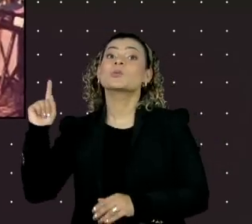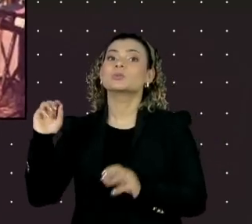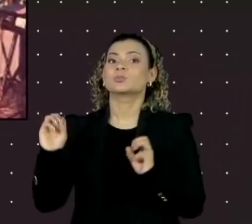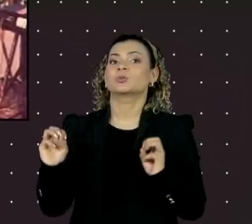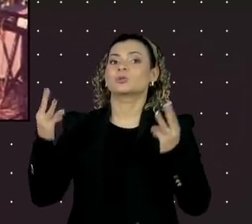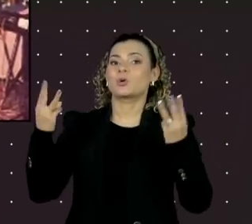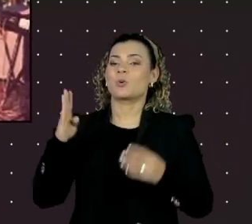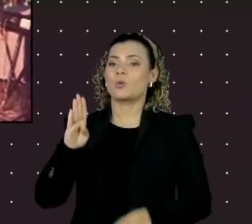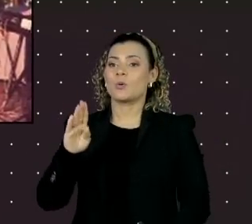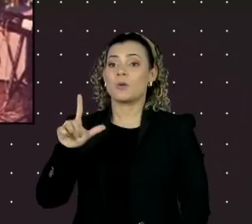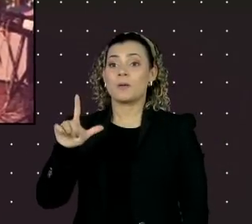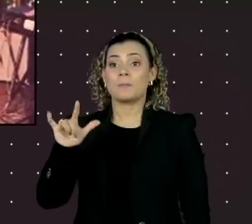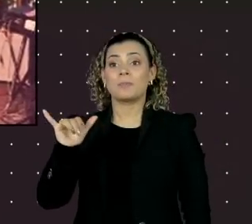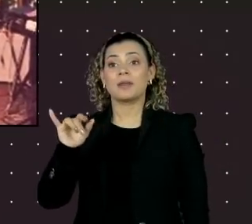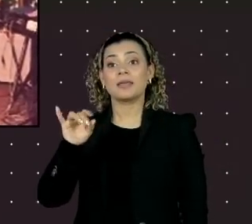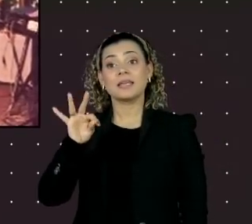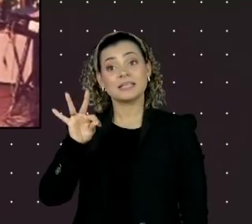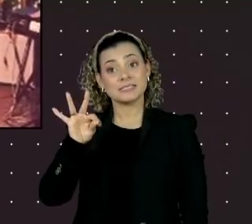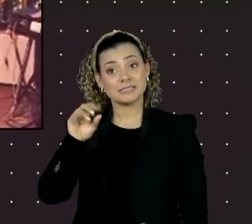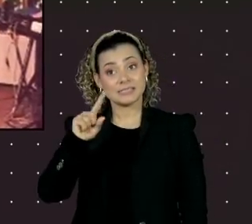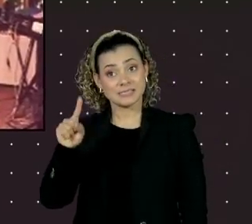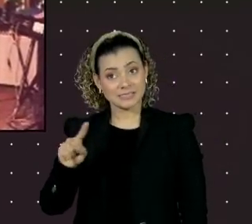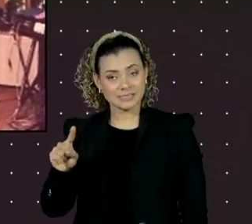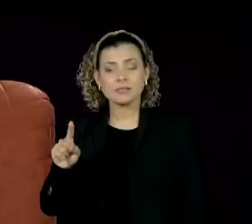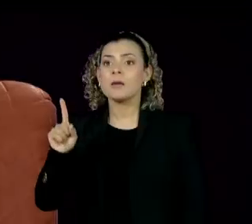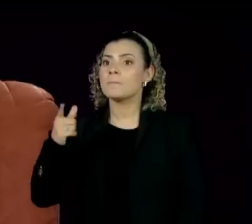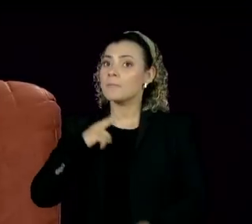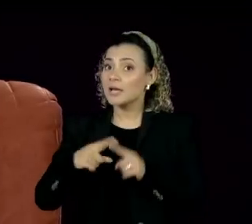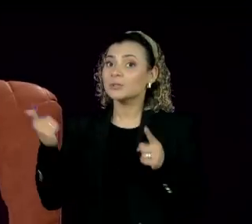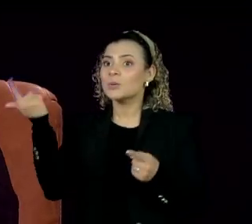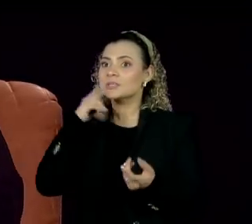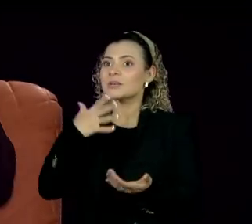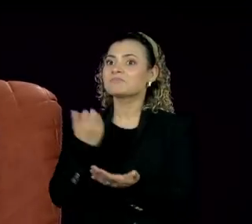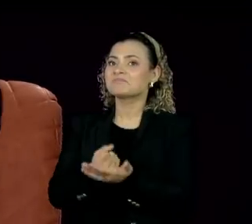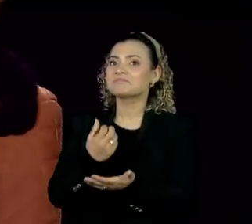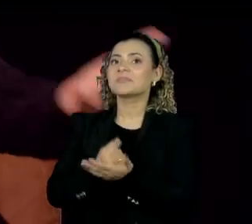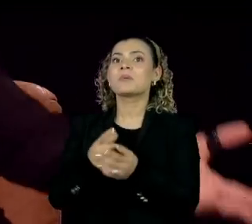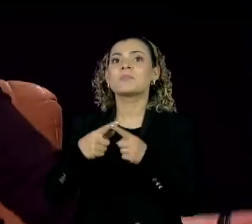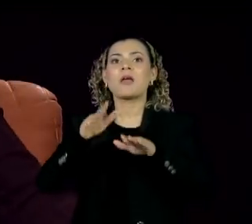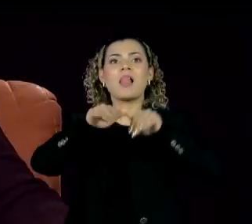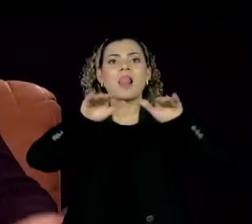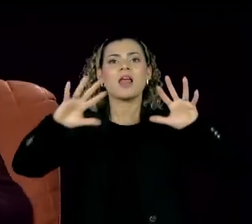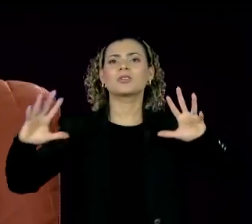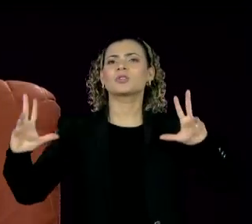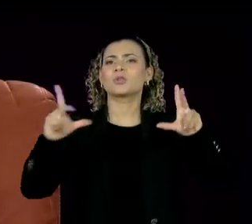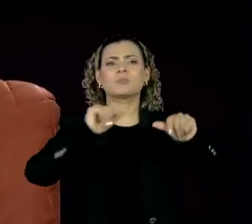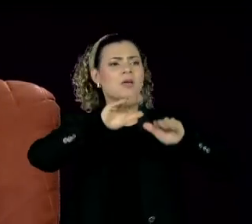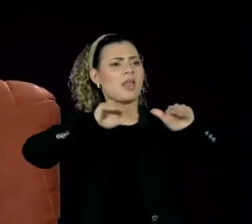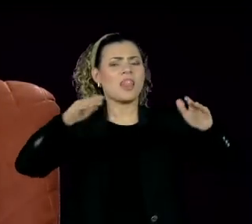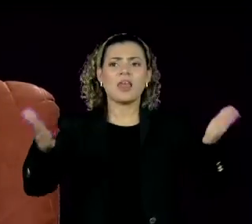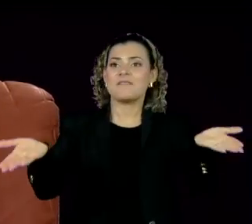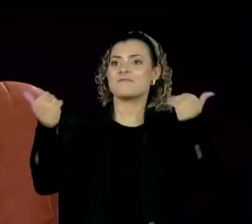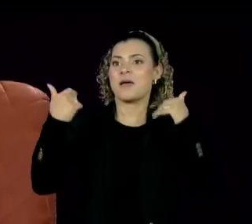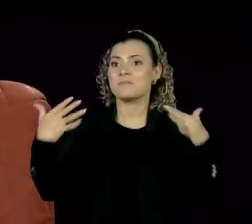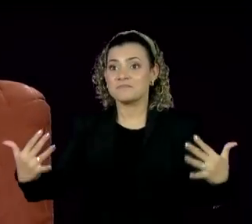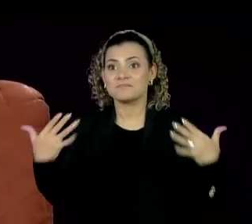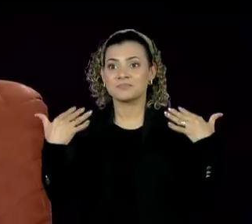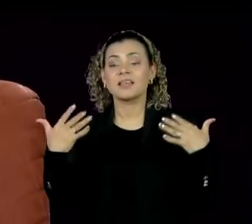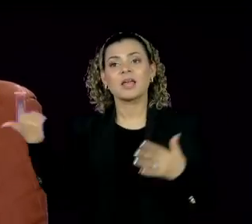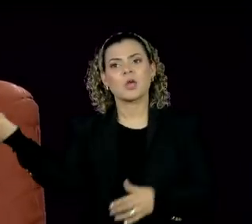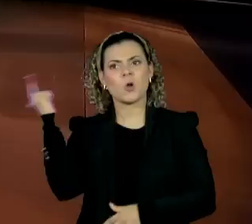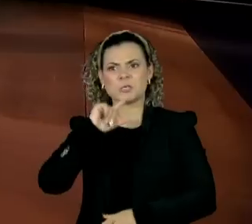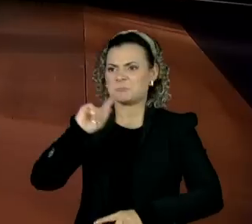Blitz e que rendeu o contrato com a gravadora, porque o Evandro chamou todo mundo que ele podia para ver e